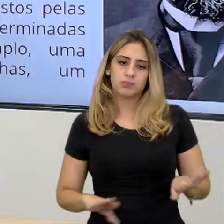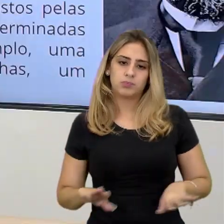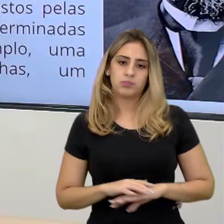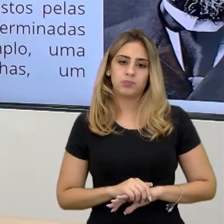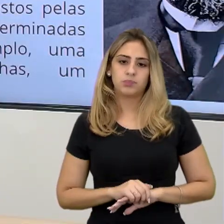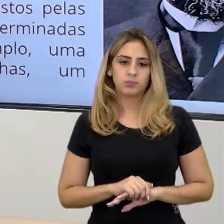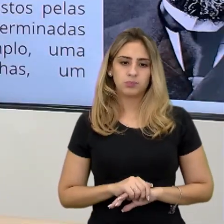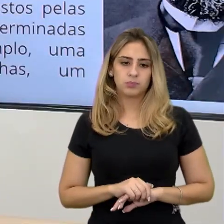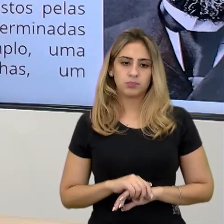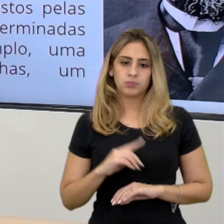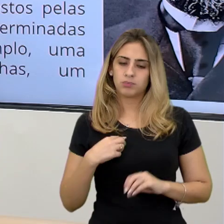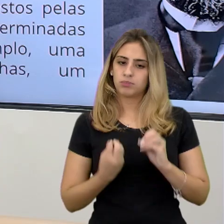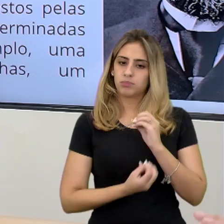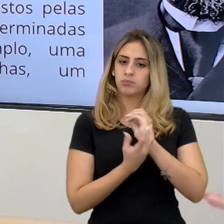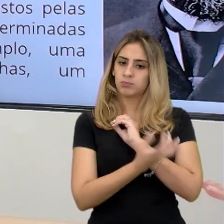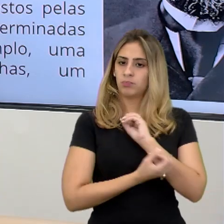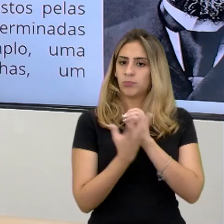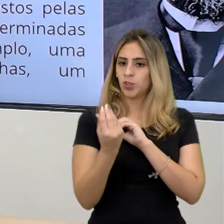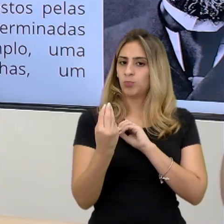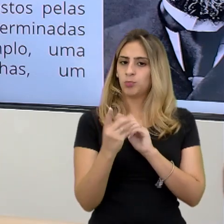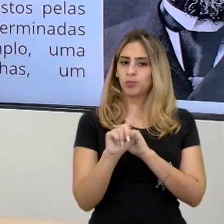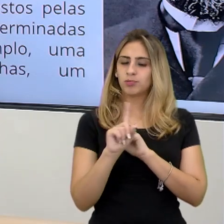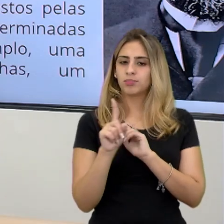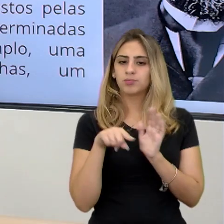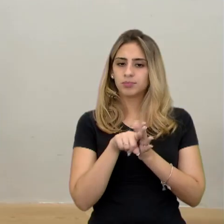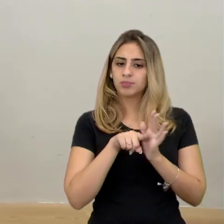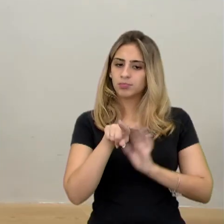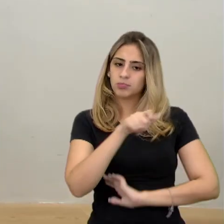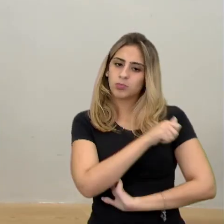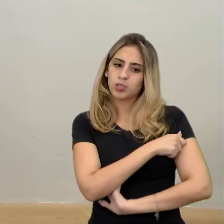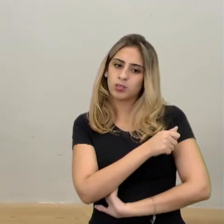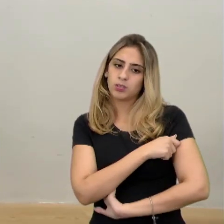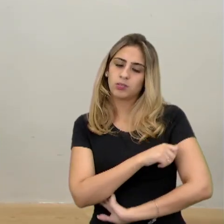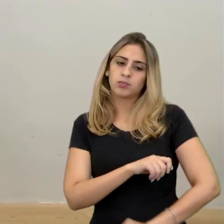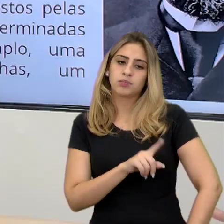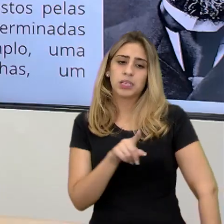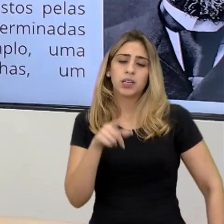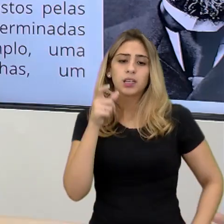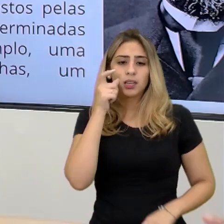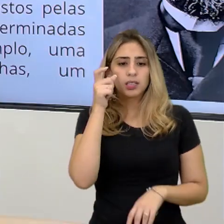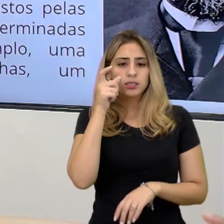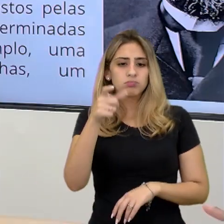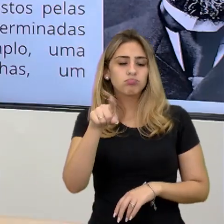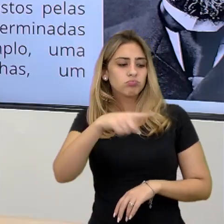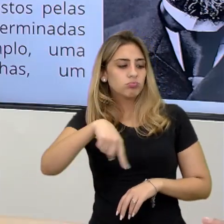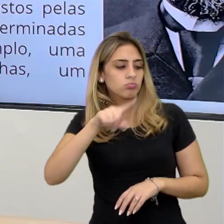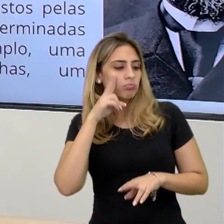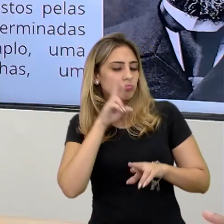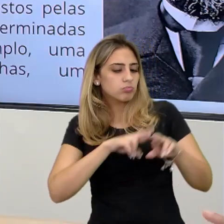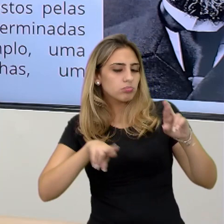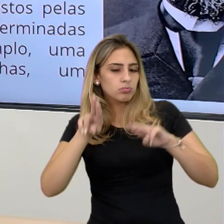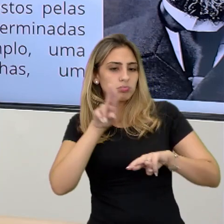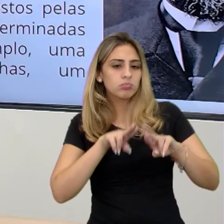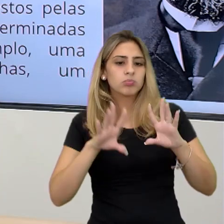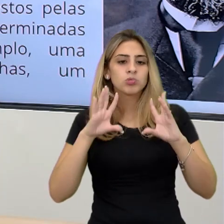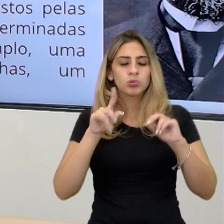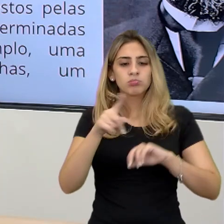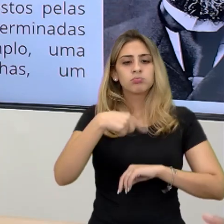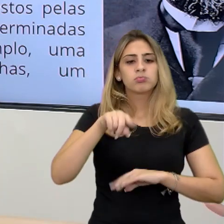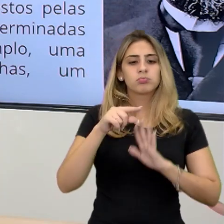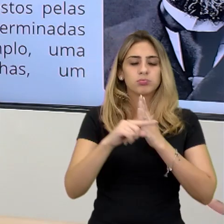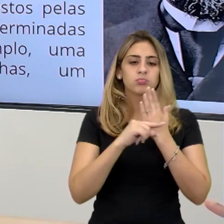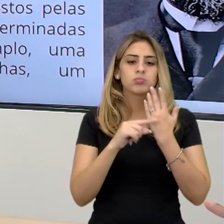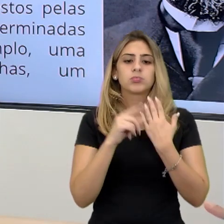gente fica trazendo muitos spoilers também. Já tem spoiler demais. A pesquisa do estudante, né? Isso aí. Mas é interessante que vocês observem que todos esses autores